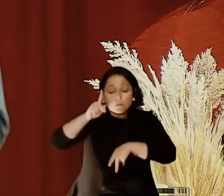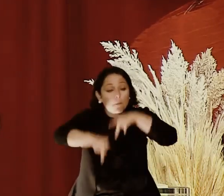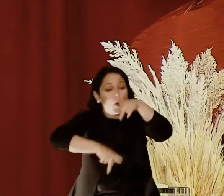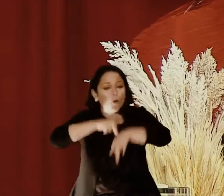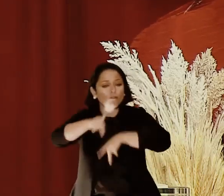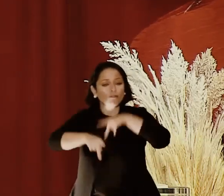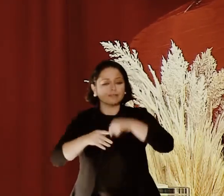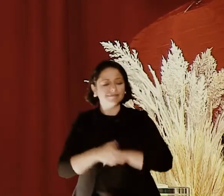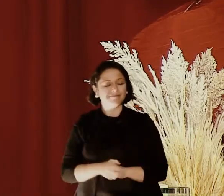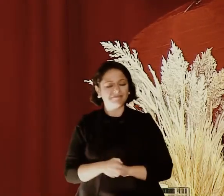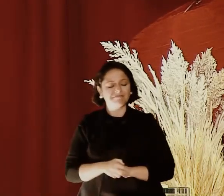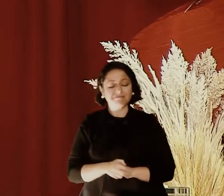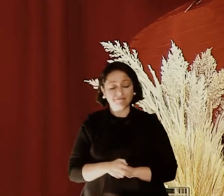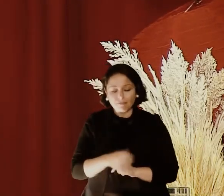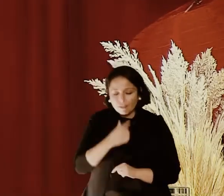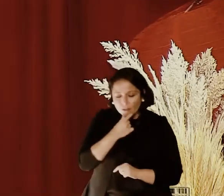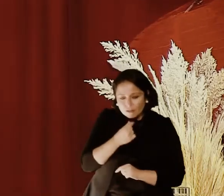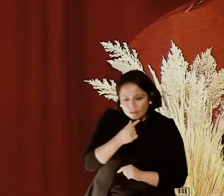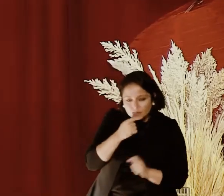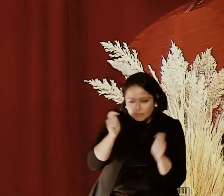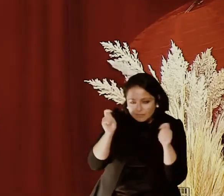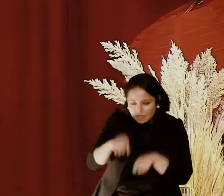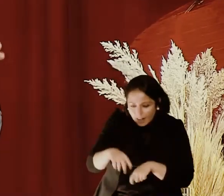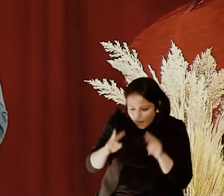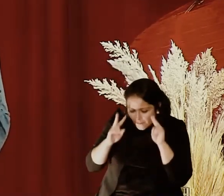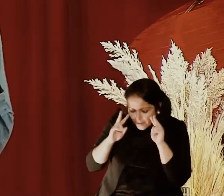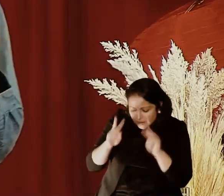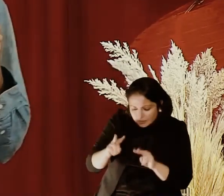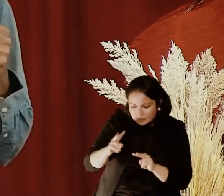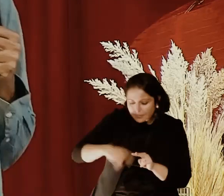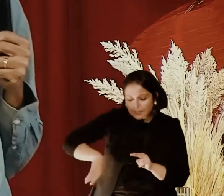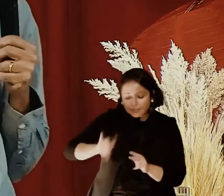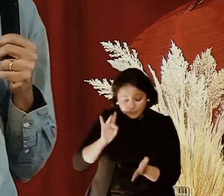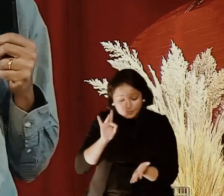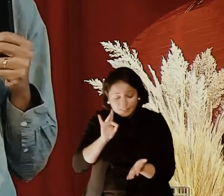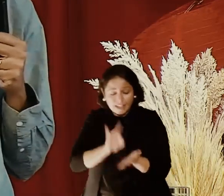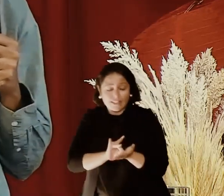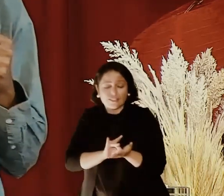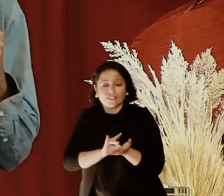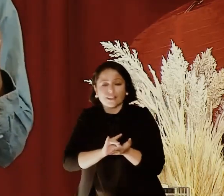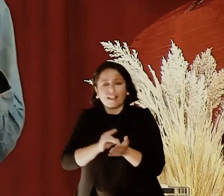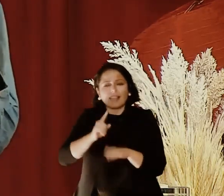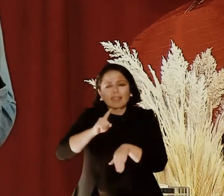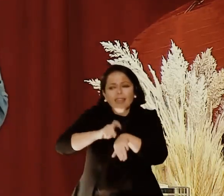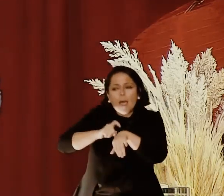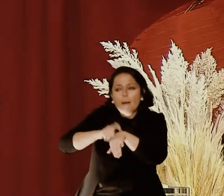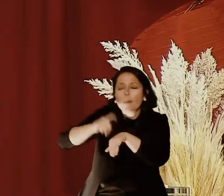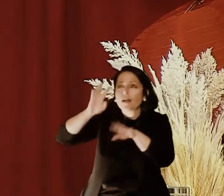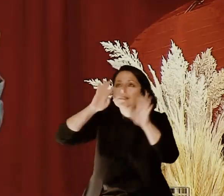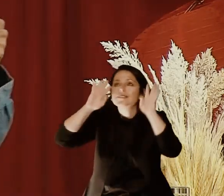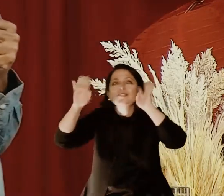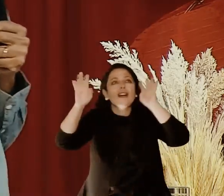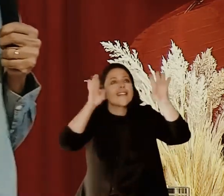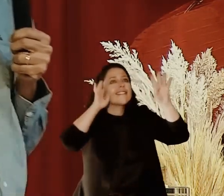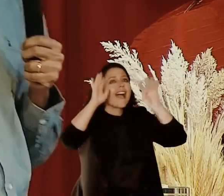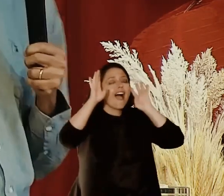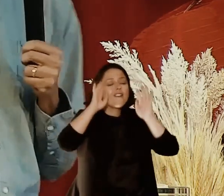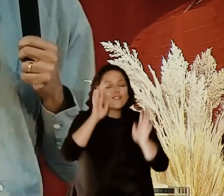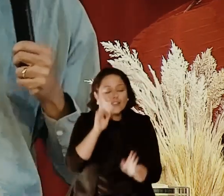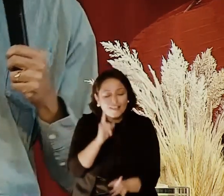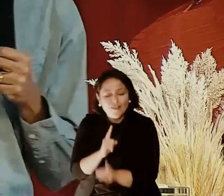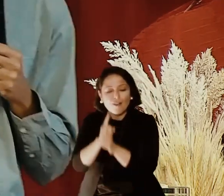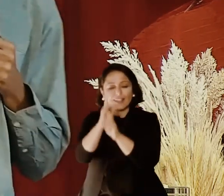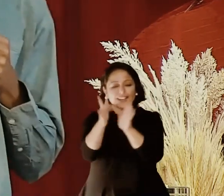judeu. Esses homens, eles, assim como todos os demais judeus da sua época, sonhavam em ver o